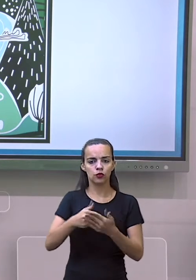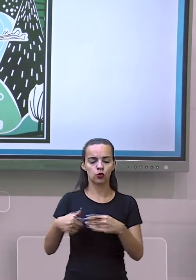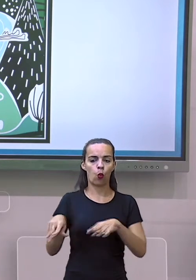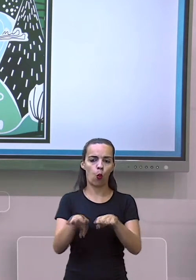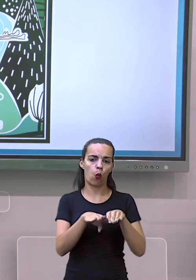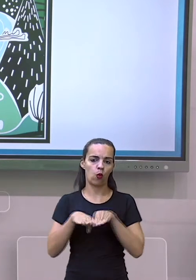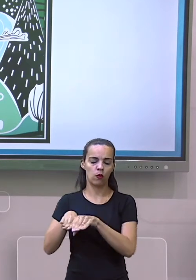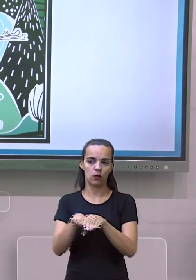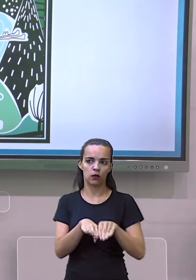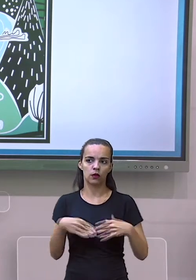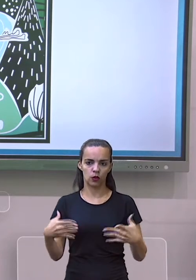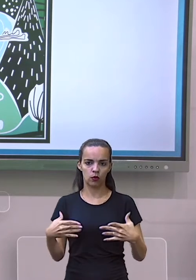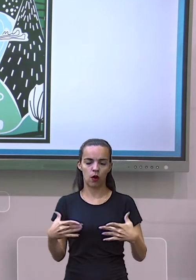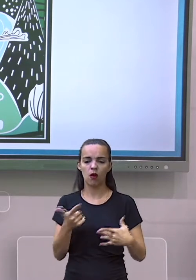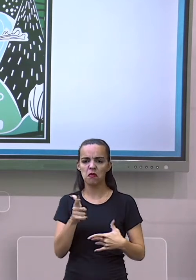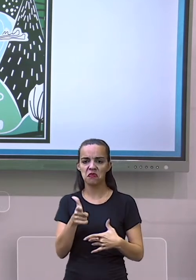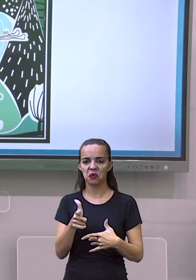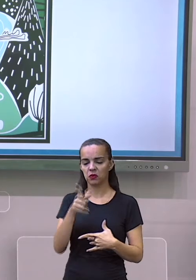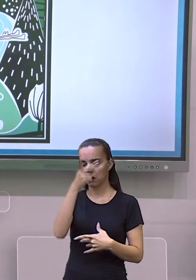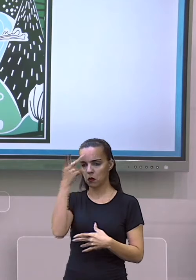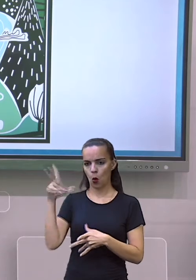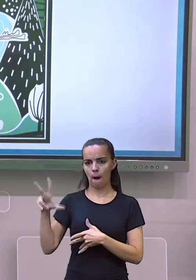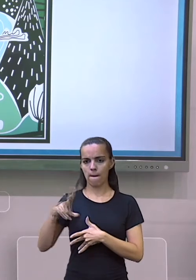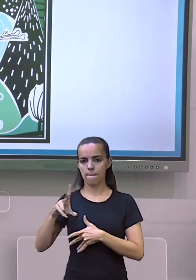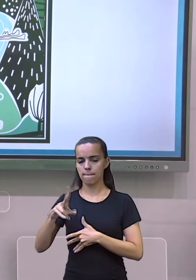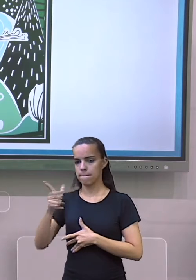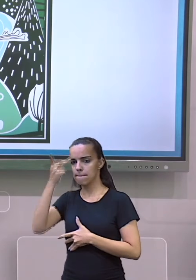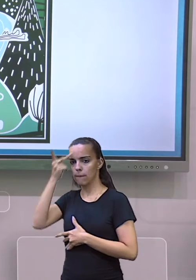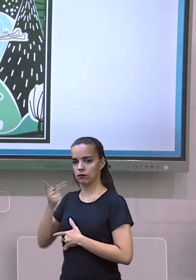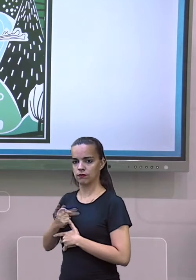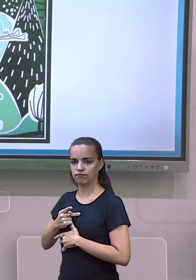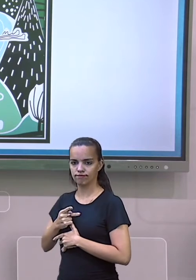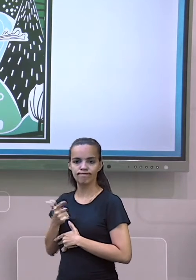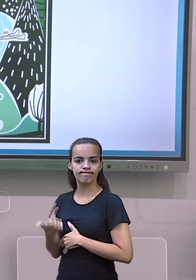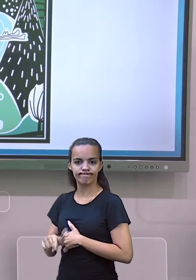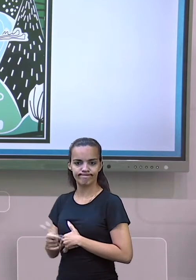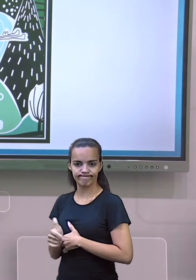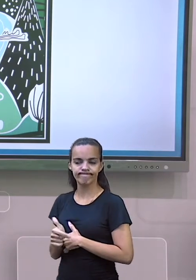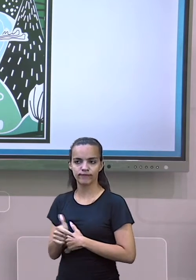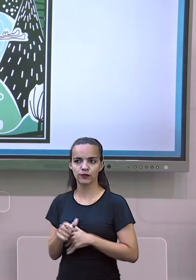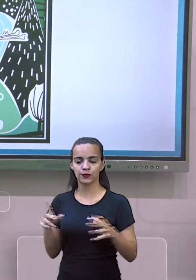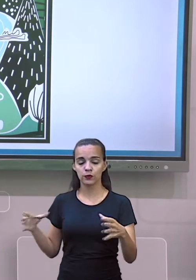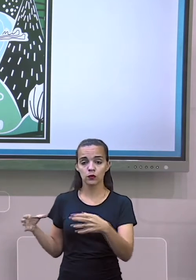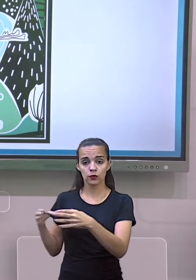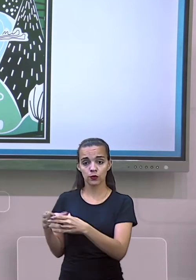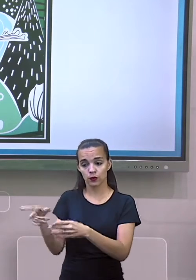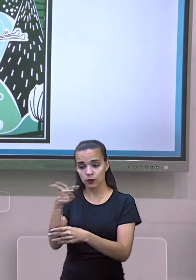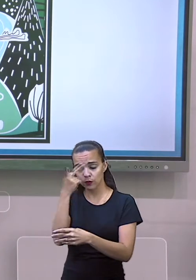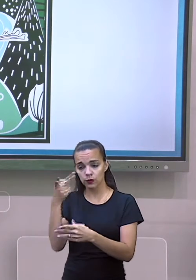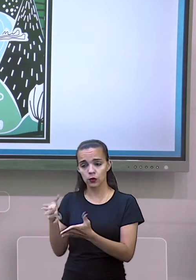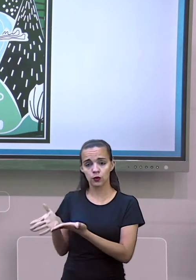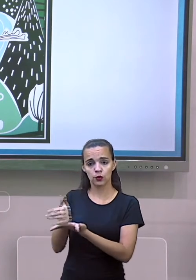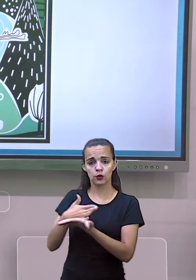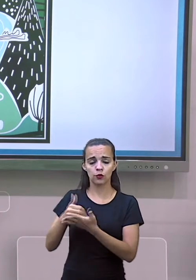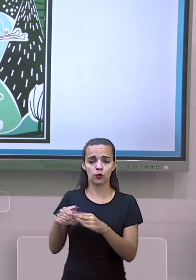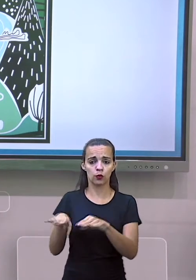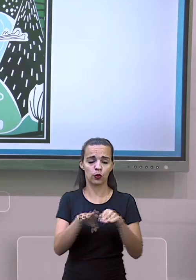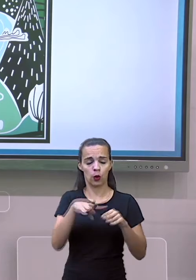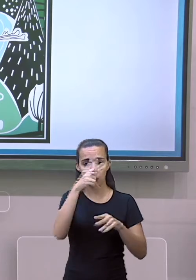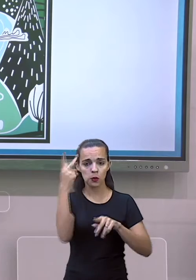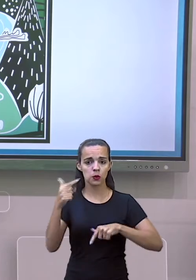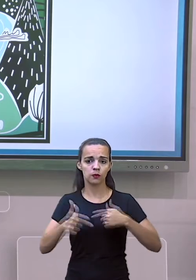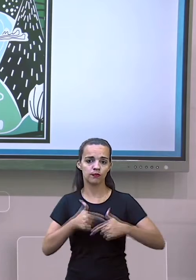propriedade privada. Ou seja, eu tenho a minha casa, eu tenho o meu carro. Não existiria isso. A